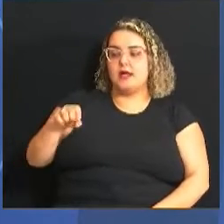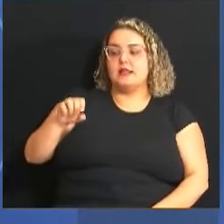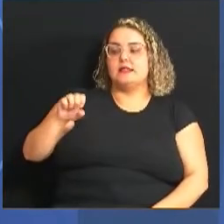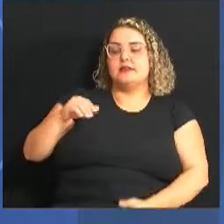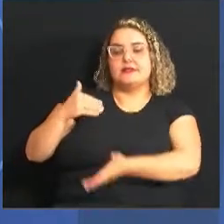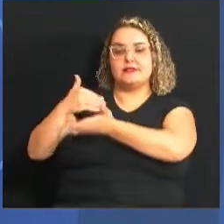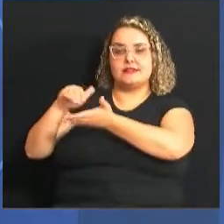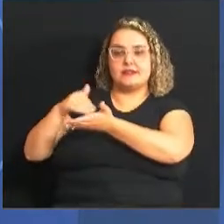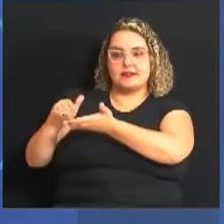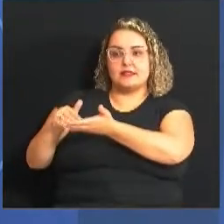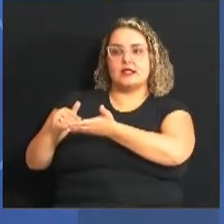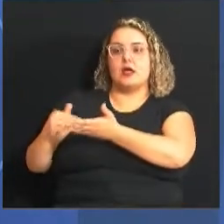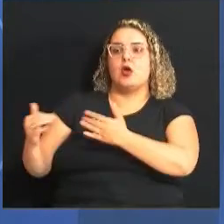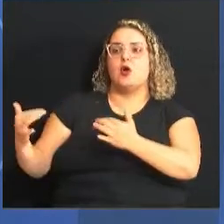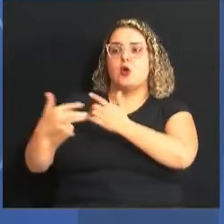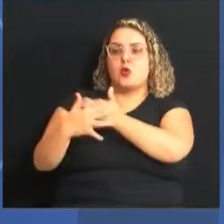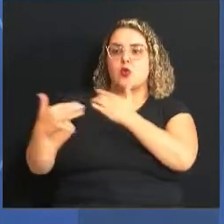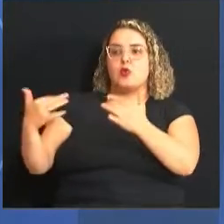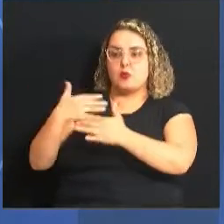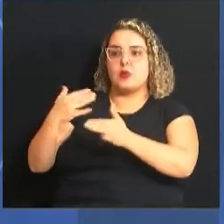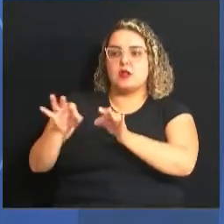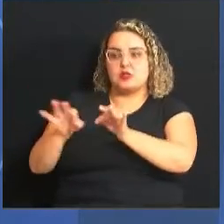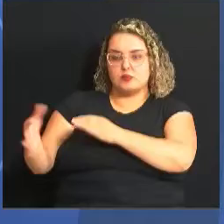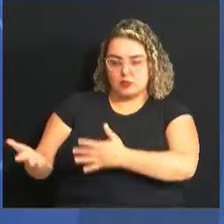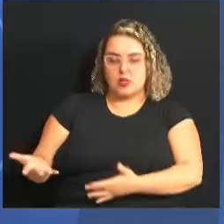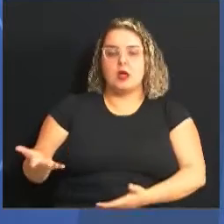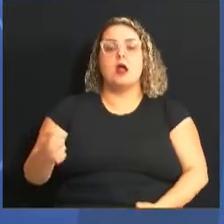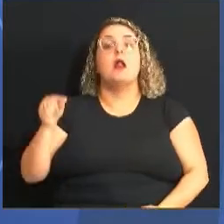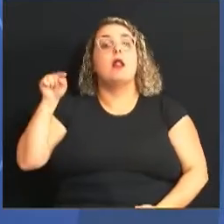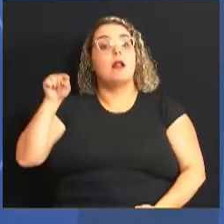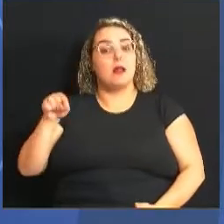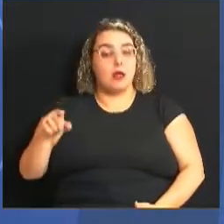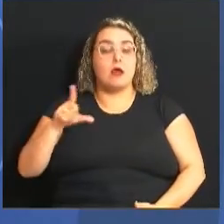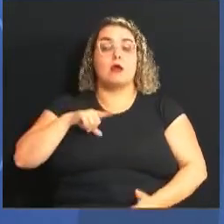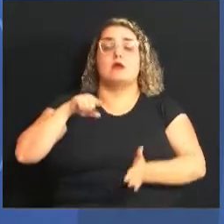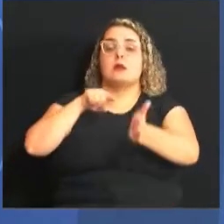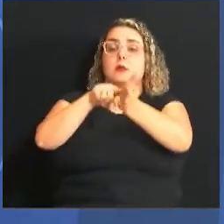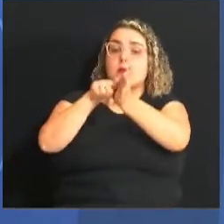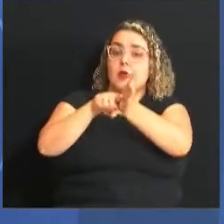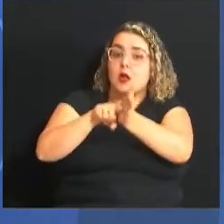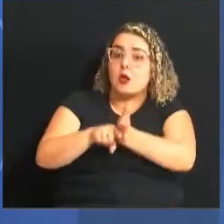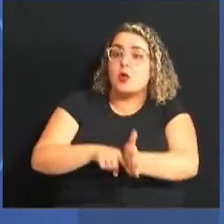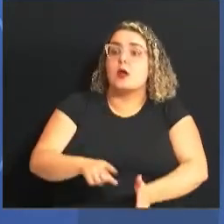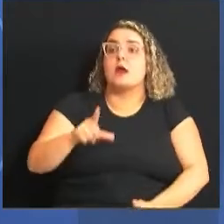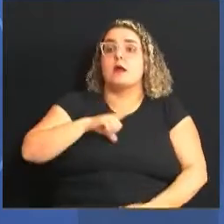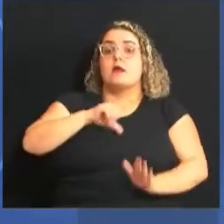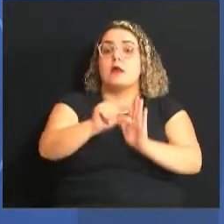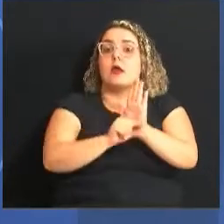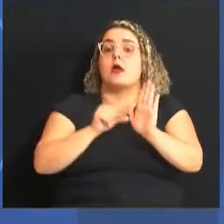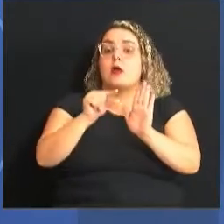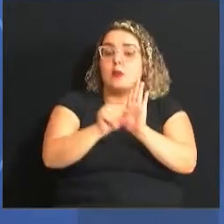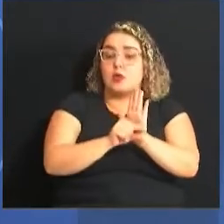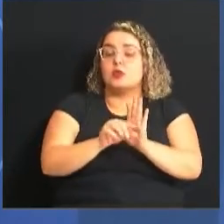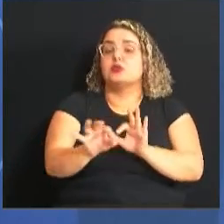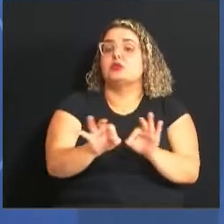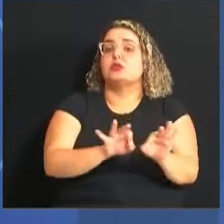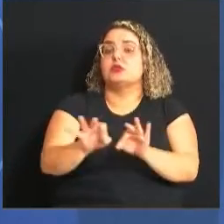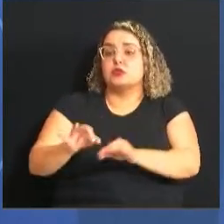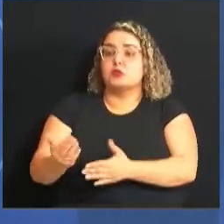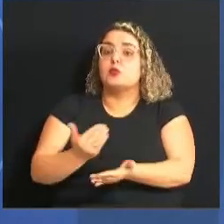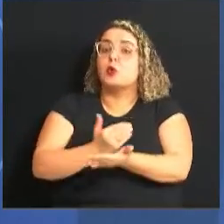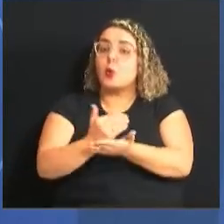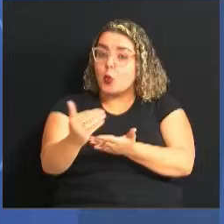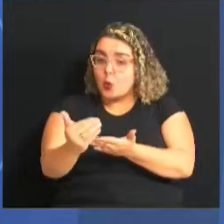e urbanismo, página audiência pública. Lá vai ter um questionamento que inclusive tem a minuta desse projeto inicial